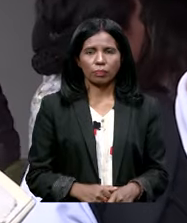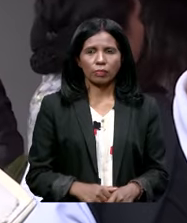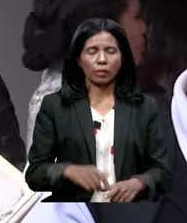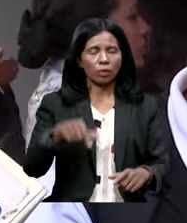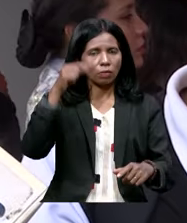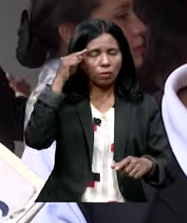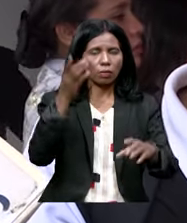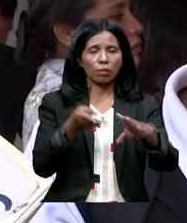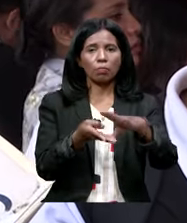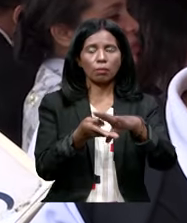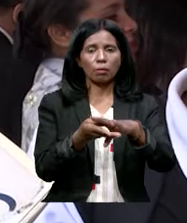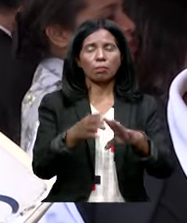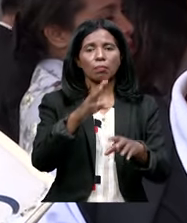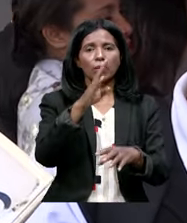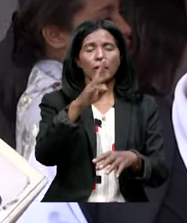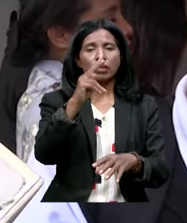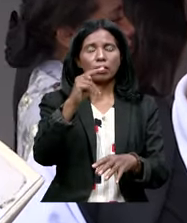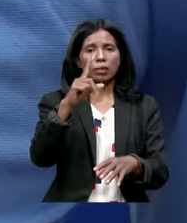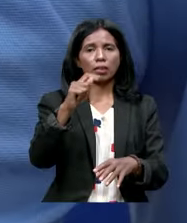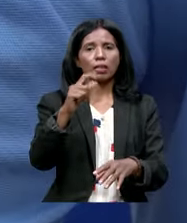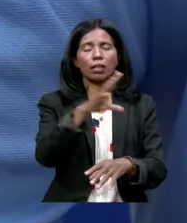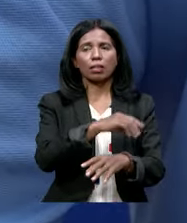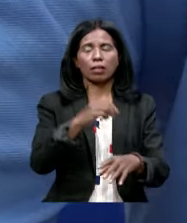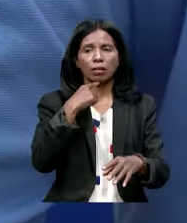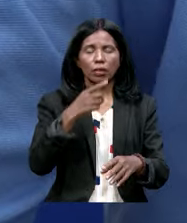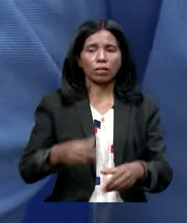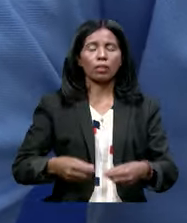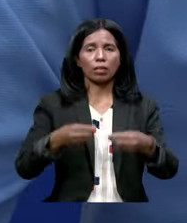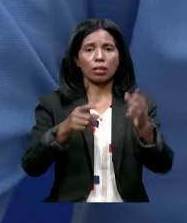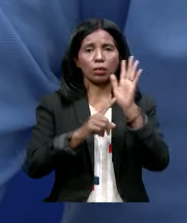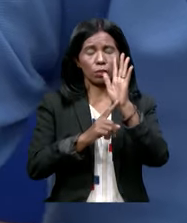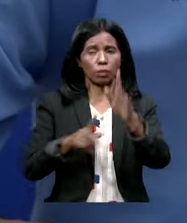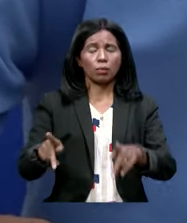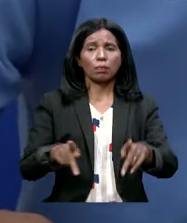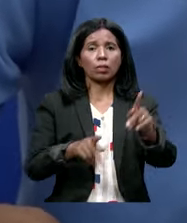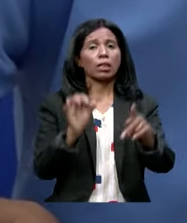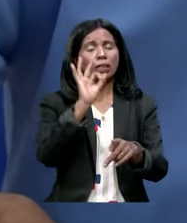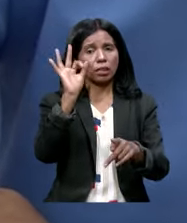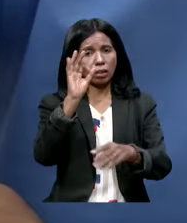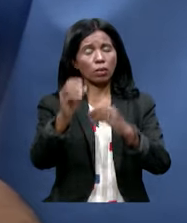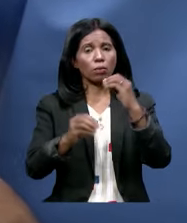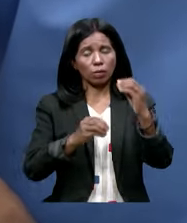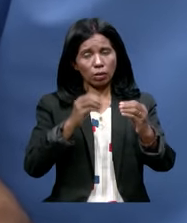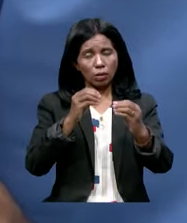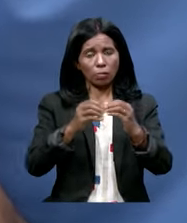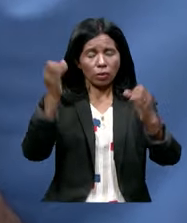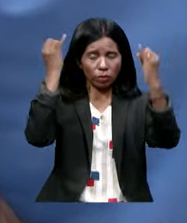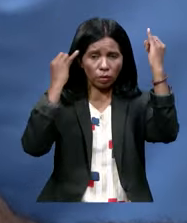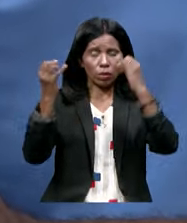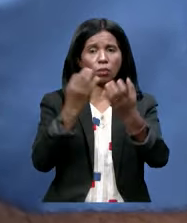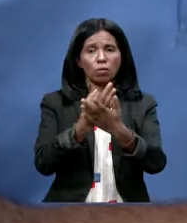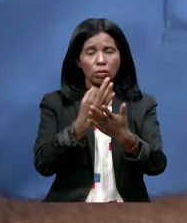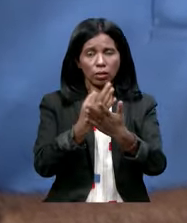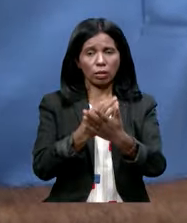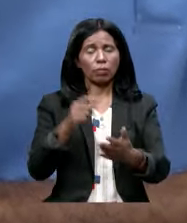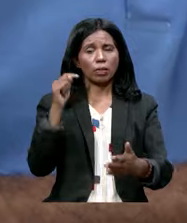Governador Banco Central Timor-Leste, Helder Lopes, Ateten, Banco Central se fosse saiba público e a sexta, né? Quando a informação ou são falso, né? Beleirão, né?